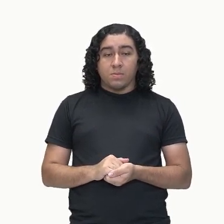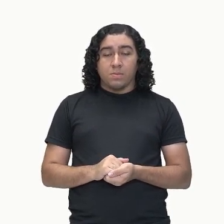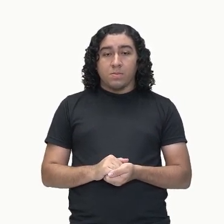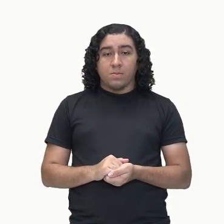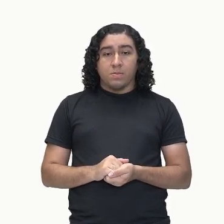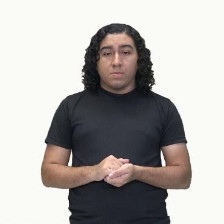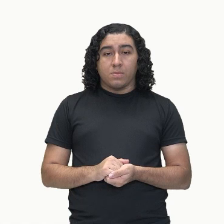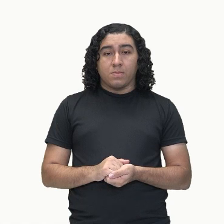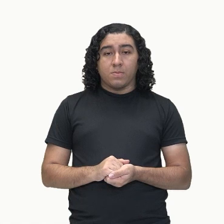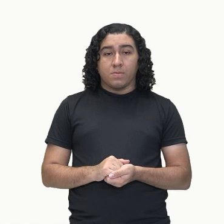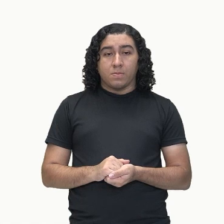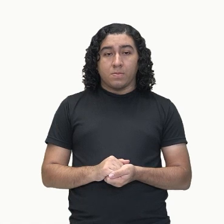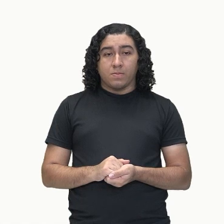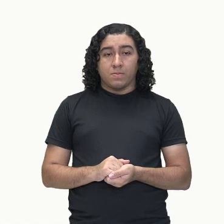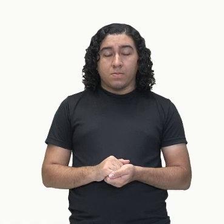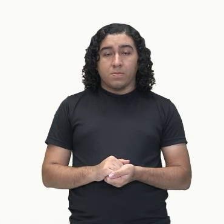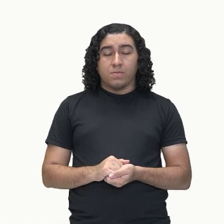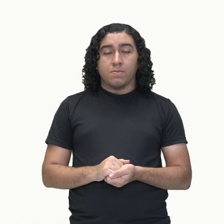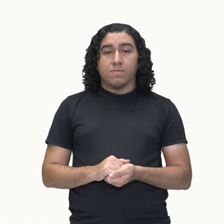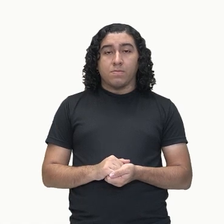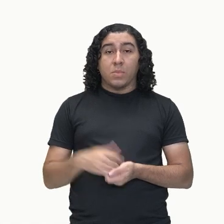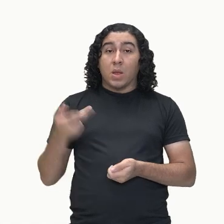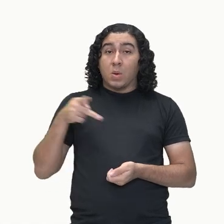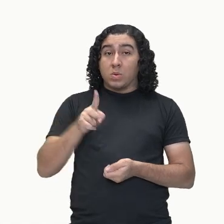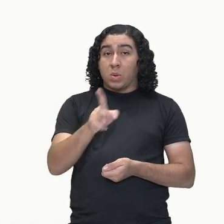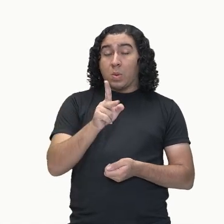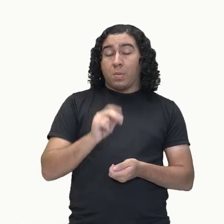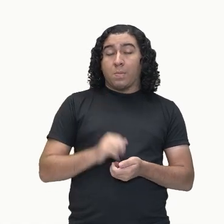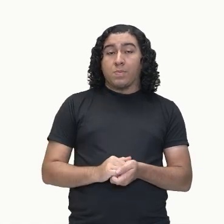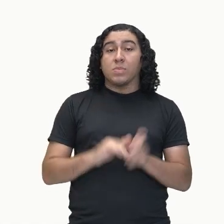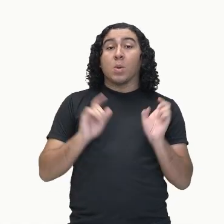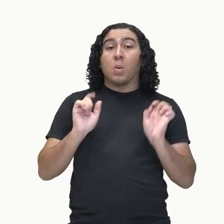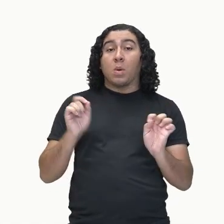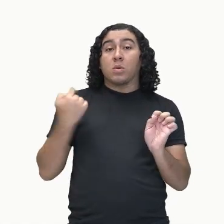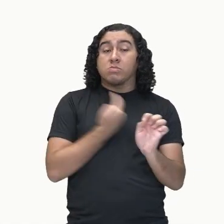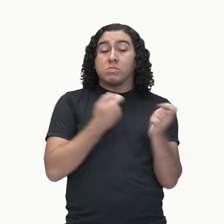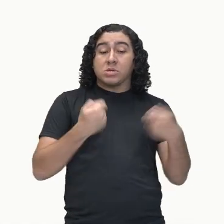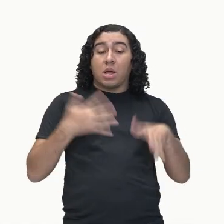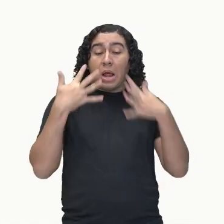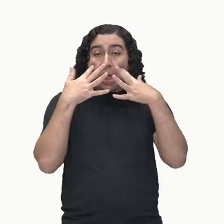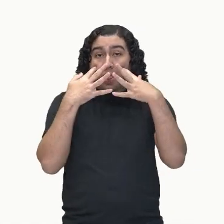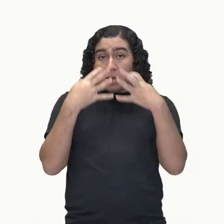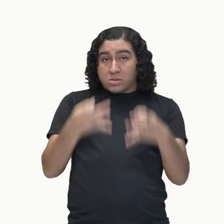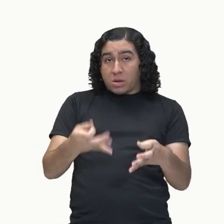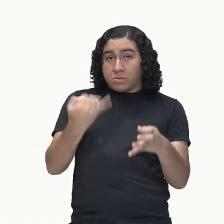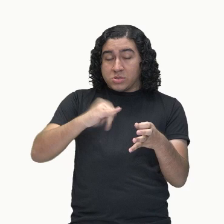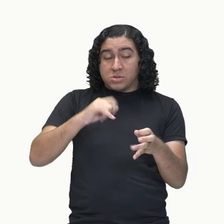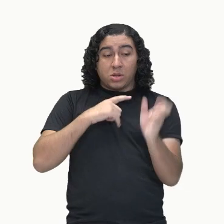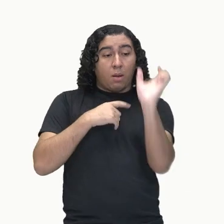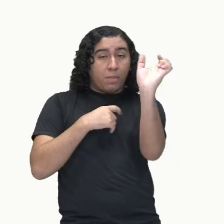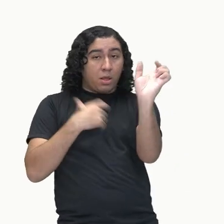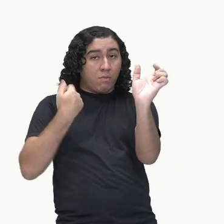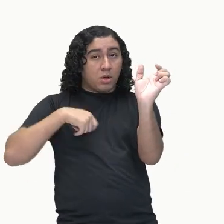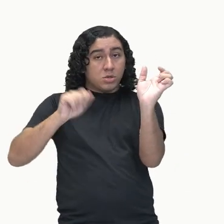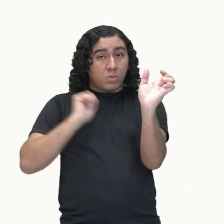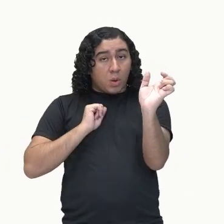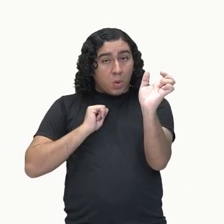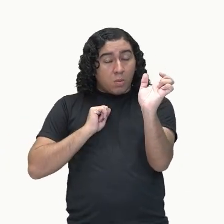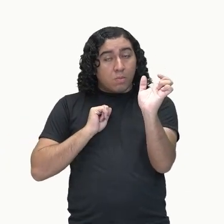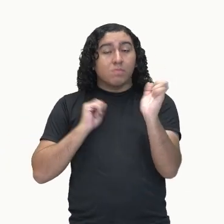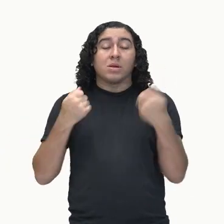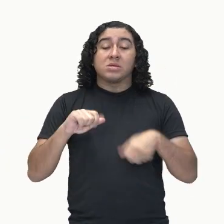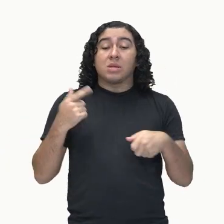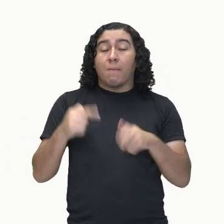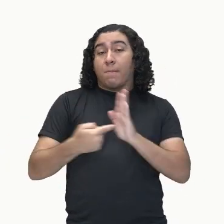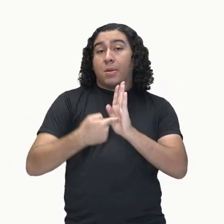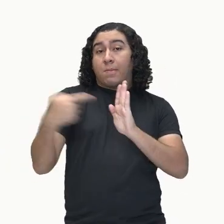escas E aí se vai o que que nós temos que perceber nos condicional Simple eh nós temos que